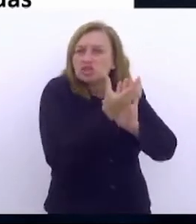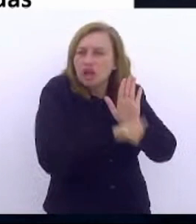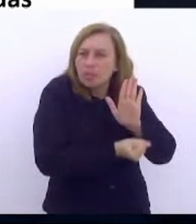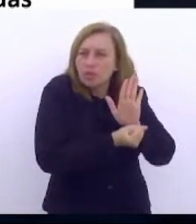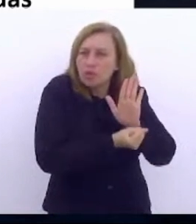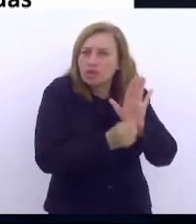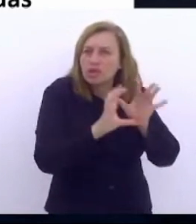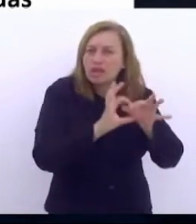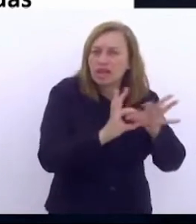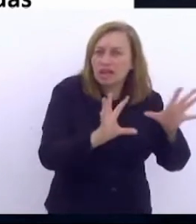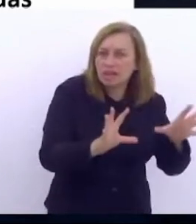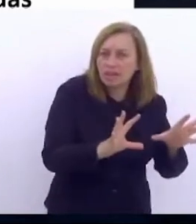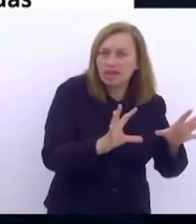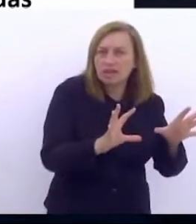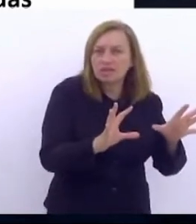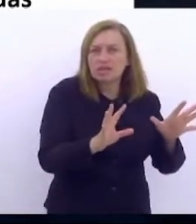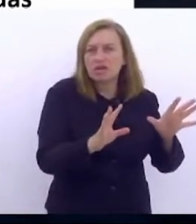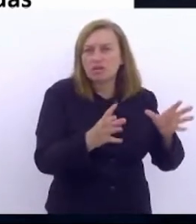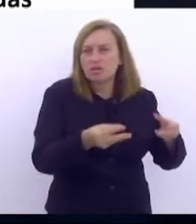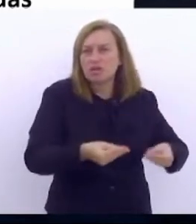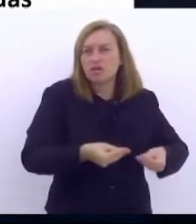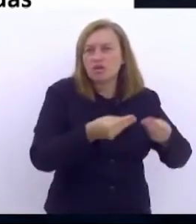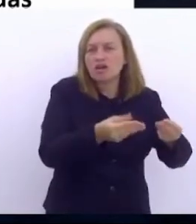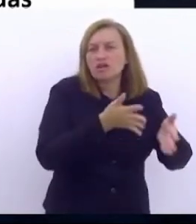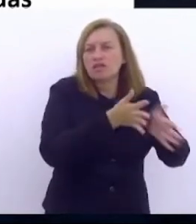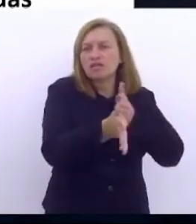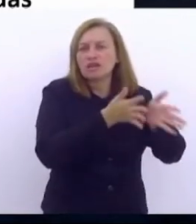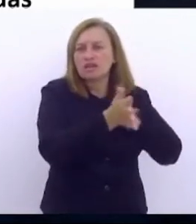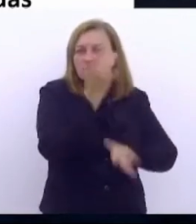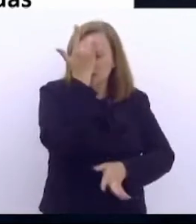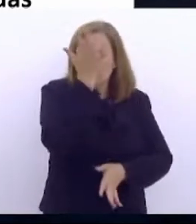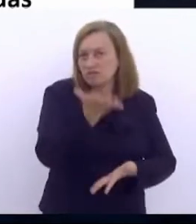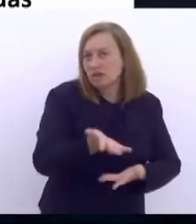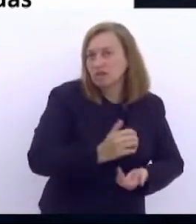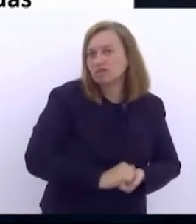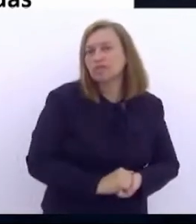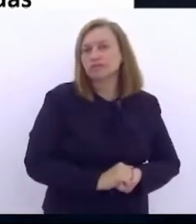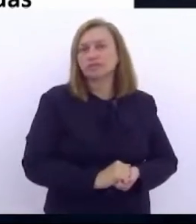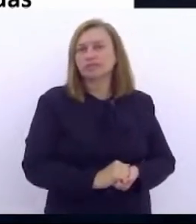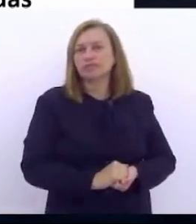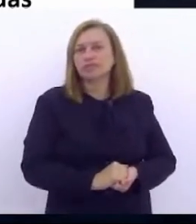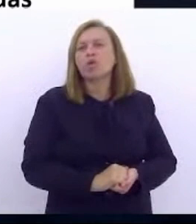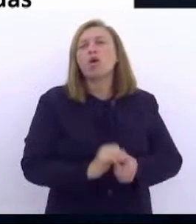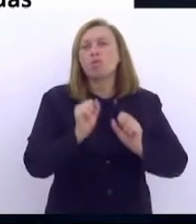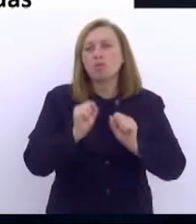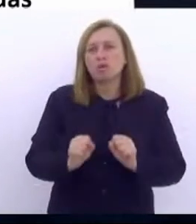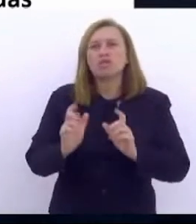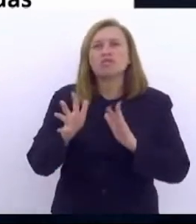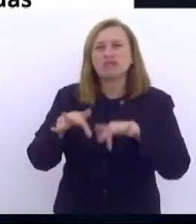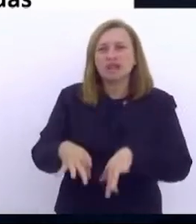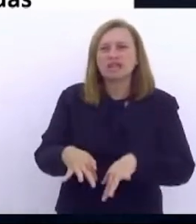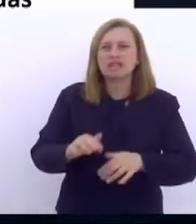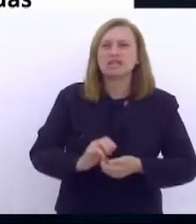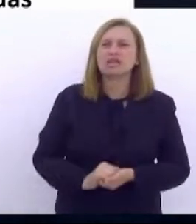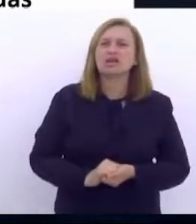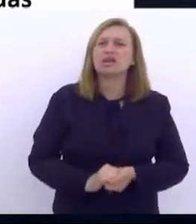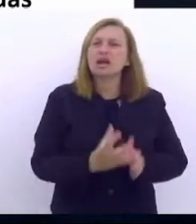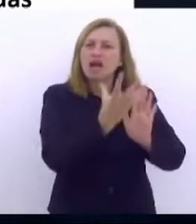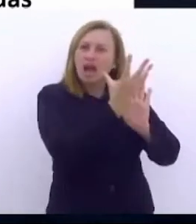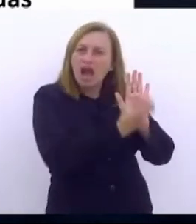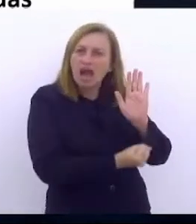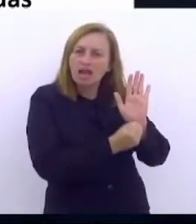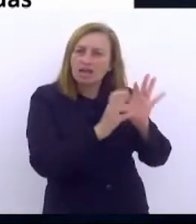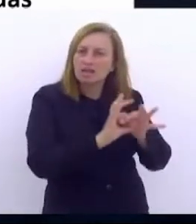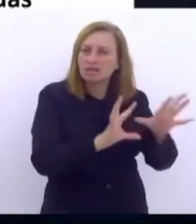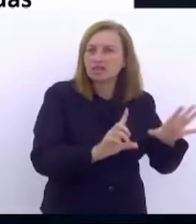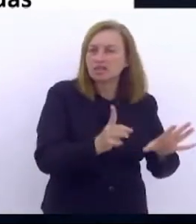que a legalização proporciona, dado ao mais fácil acesso ao aborto e tudo mais, nós já podemos concluir que a legalização do aborto, na